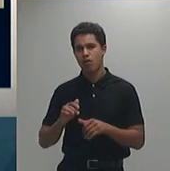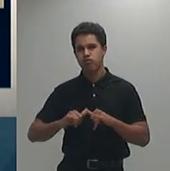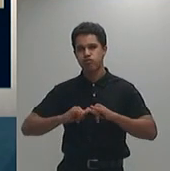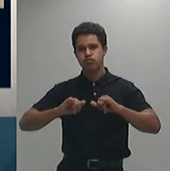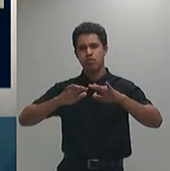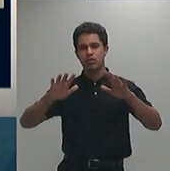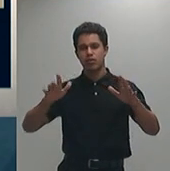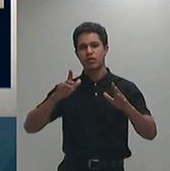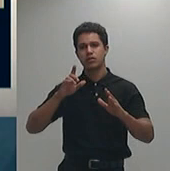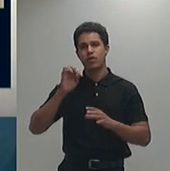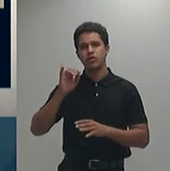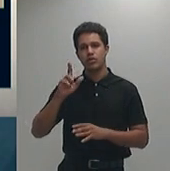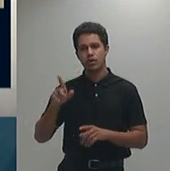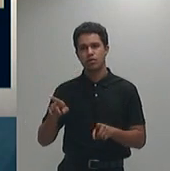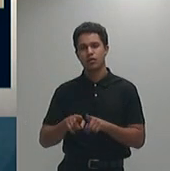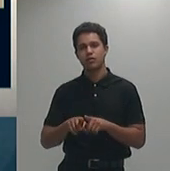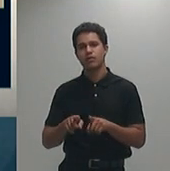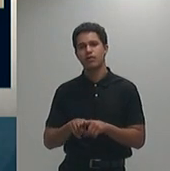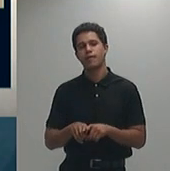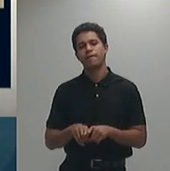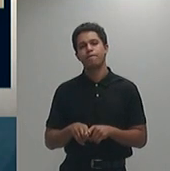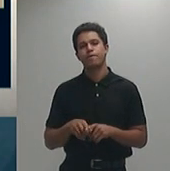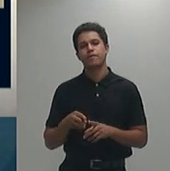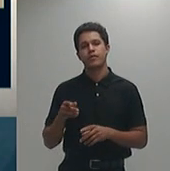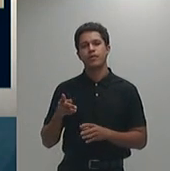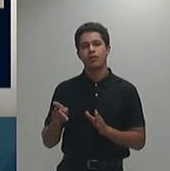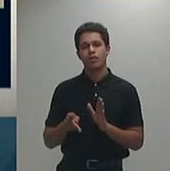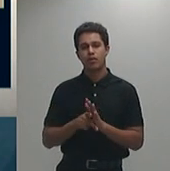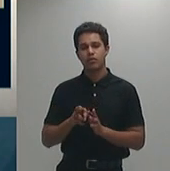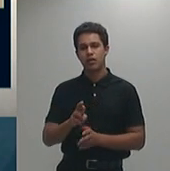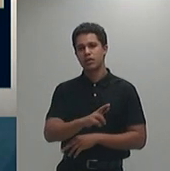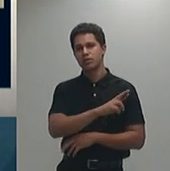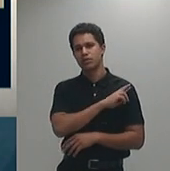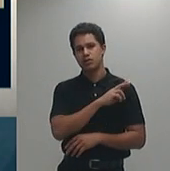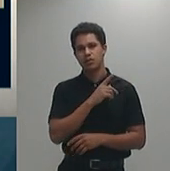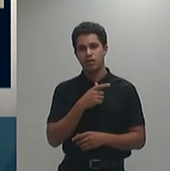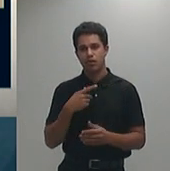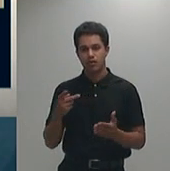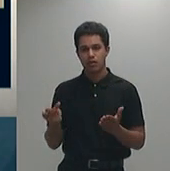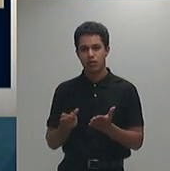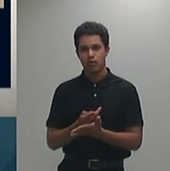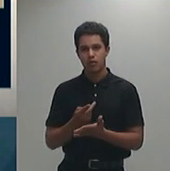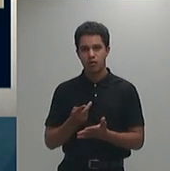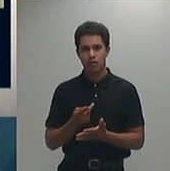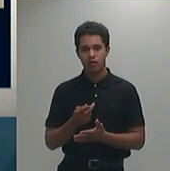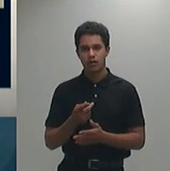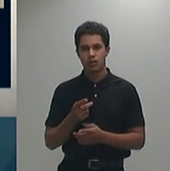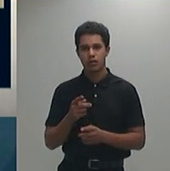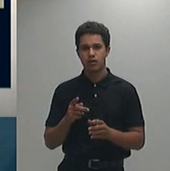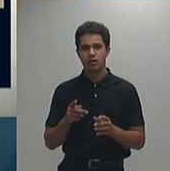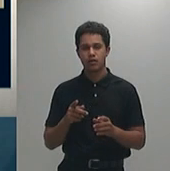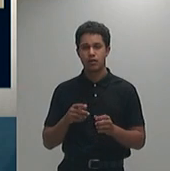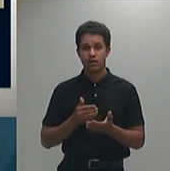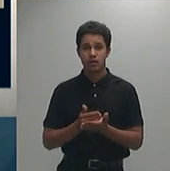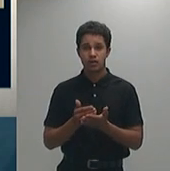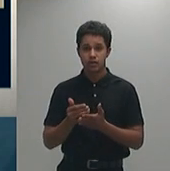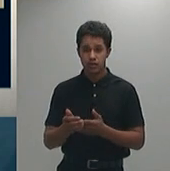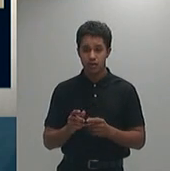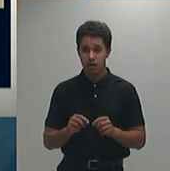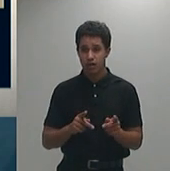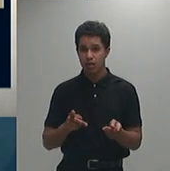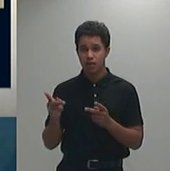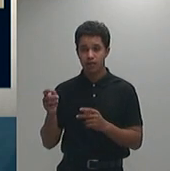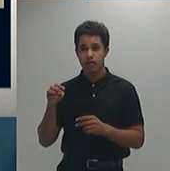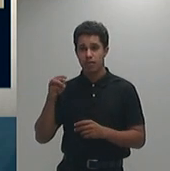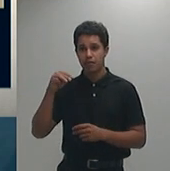para deliberar sobre a rede a habilitação decorreu tal como estabelece a lei de Regência da iniciativa levada a efeito pelo BNDS